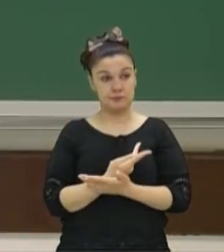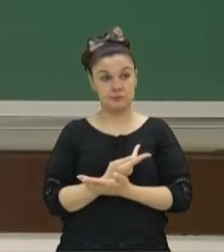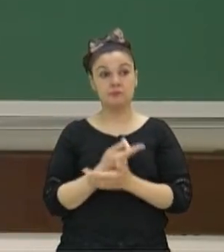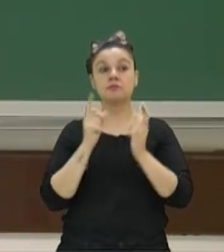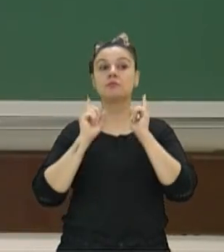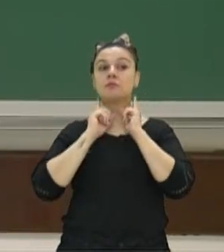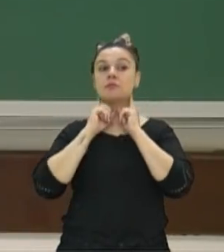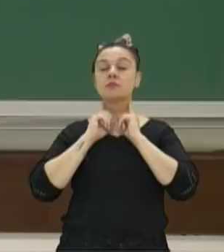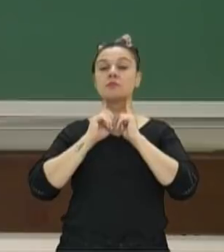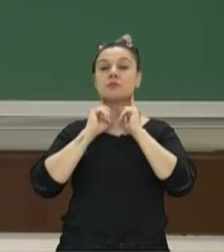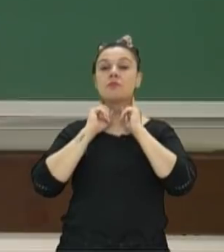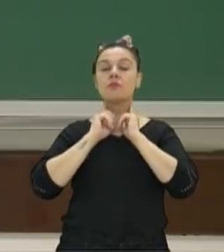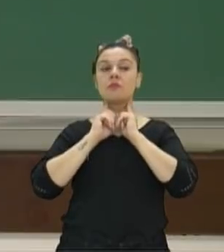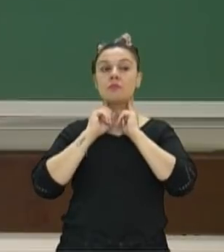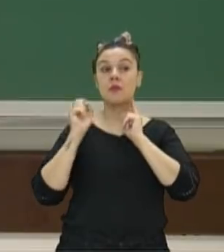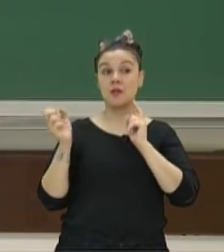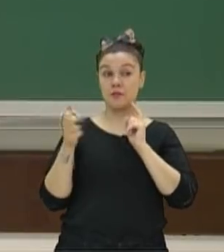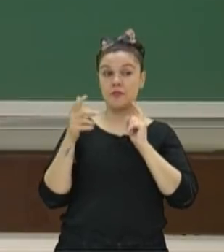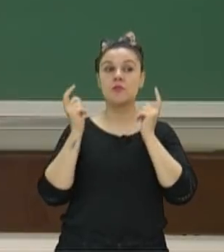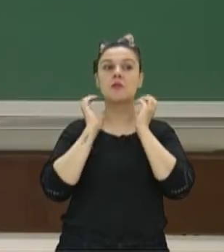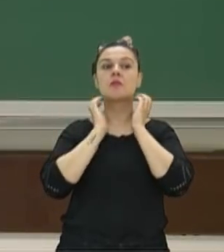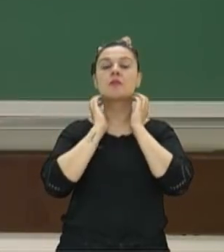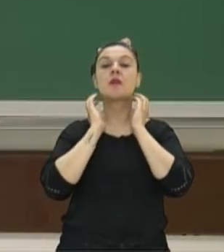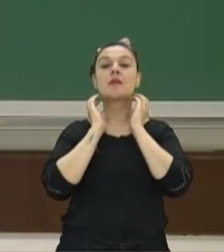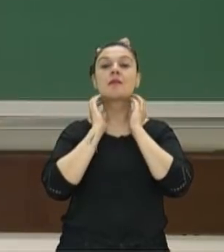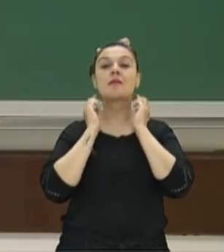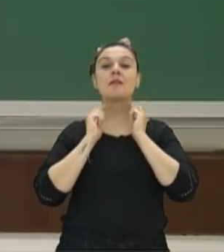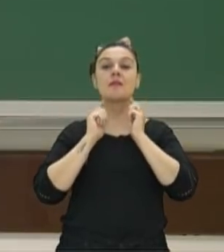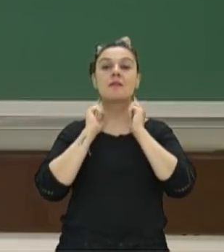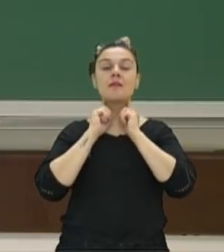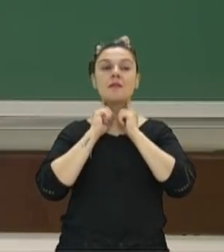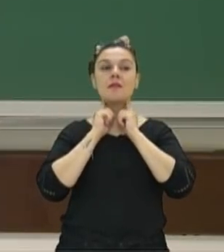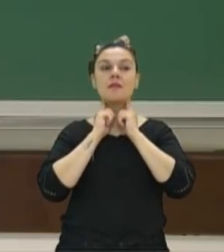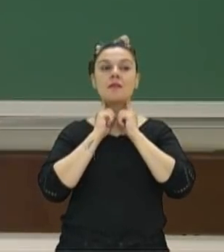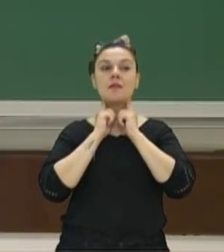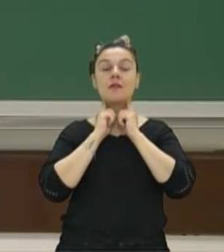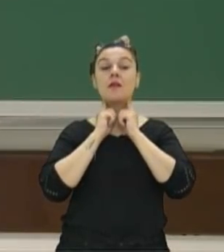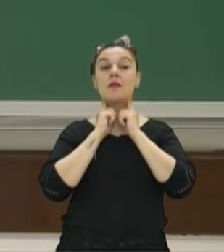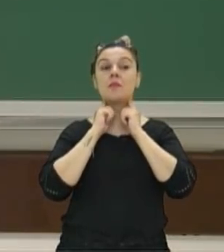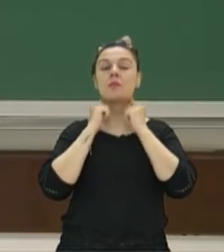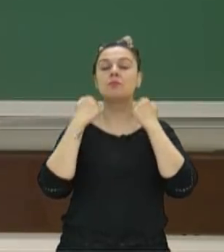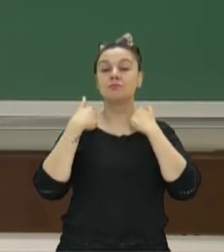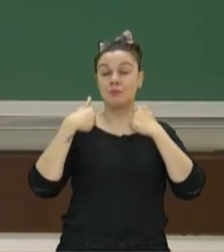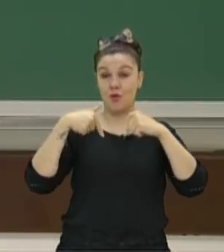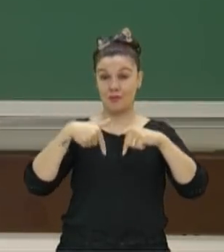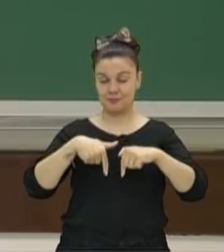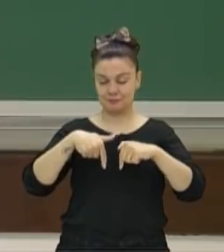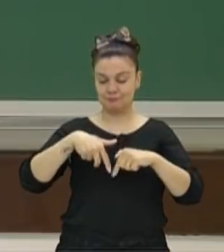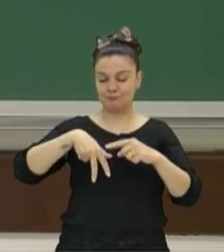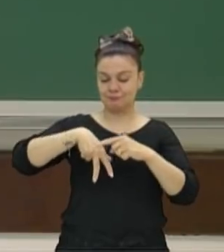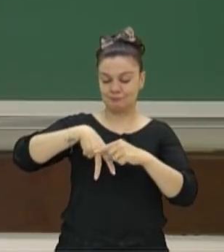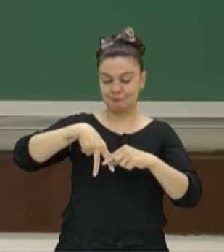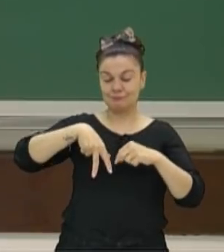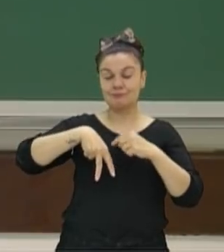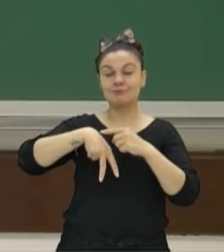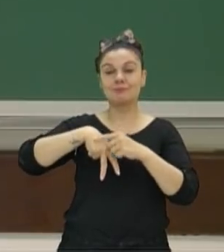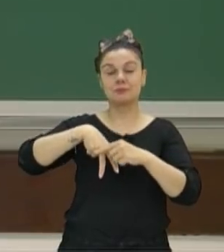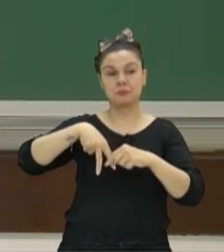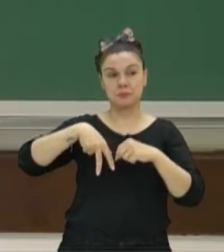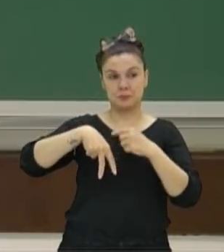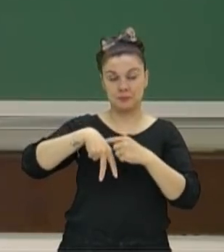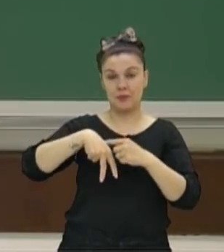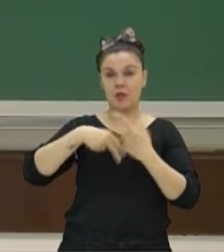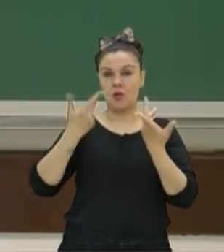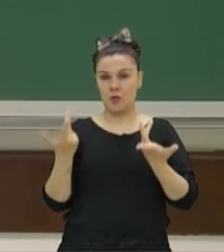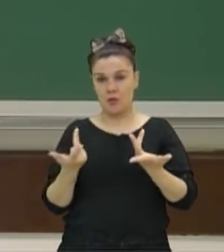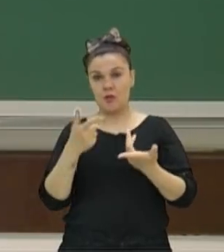Porque essa carga viral, esses vírus que estão nas glândulas salivares, eles podem descer e afetar outras